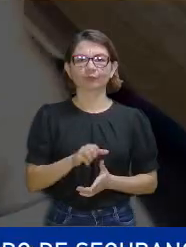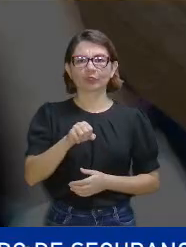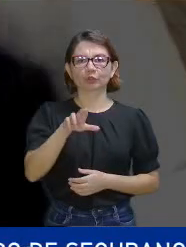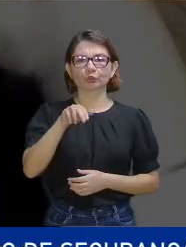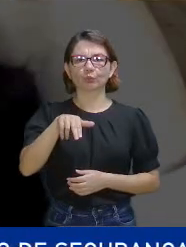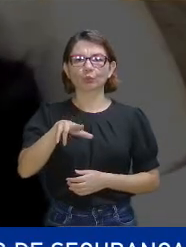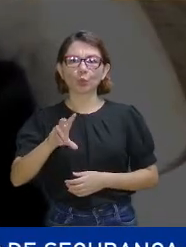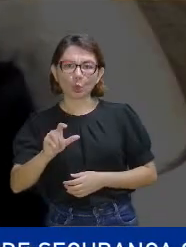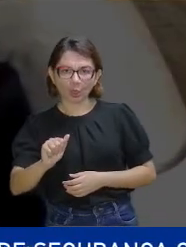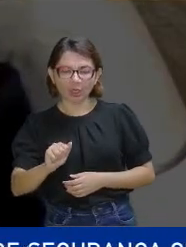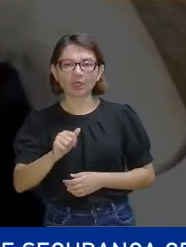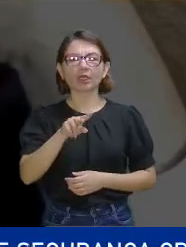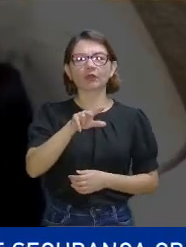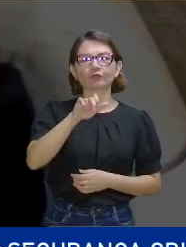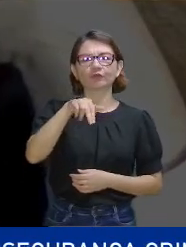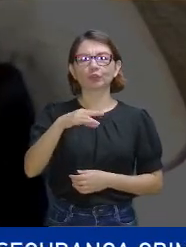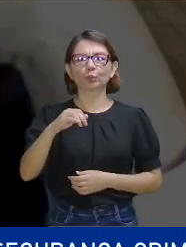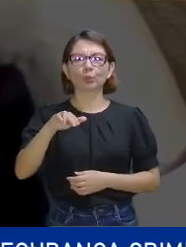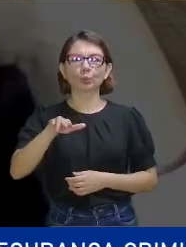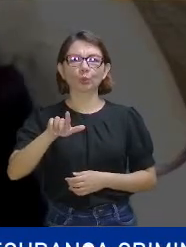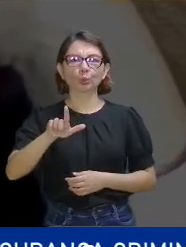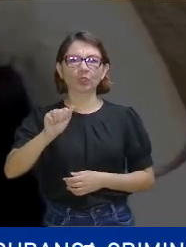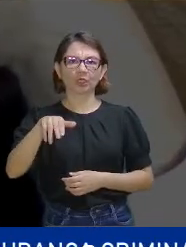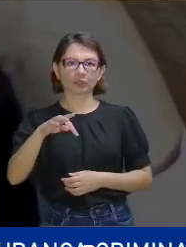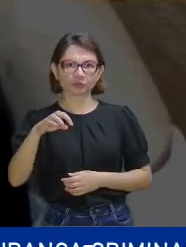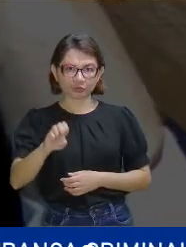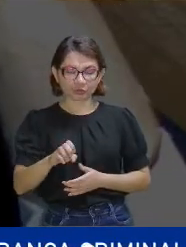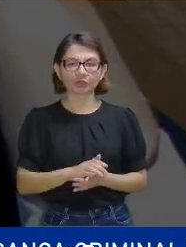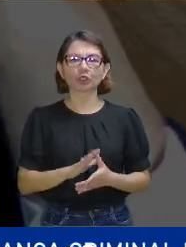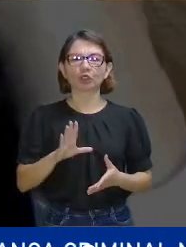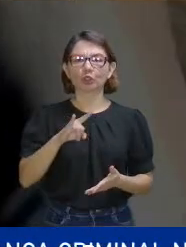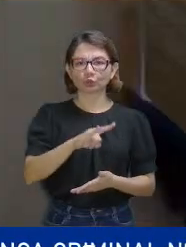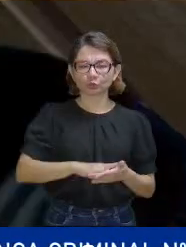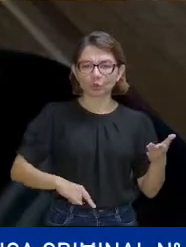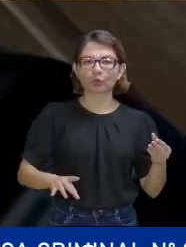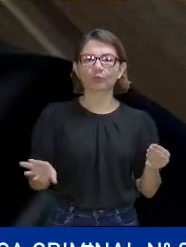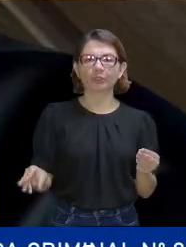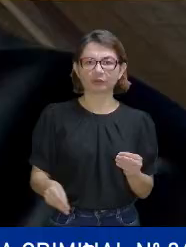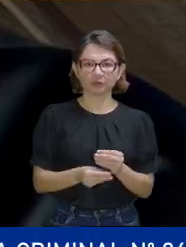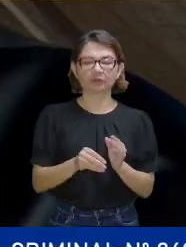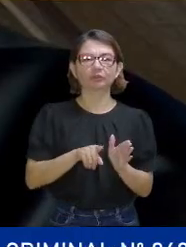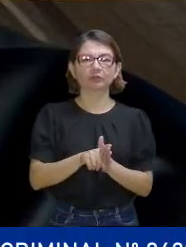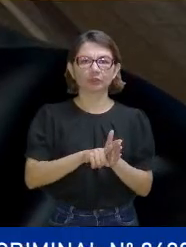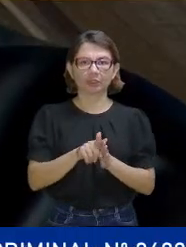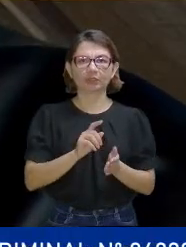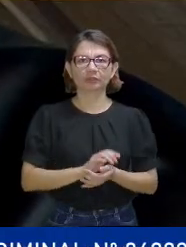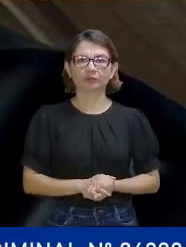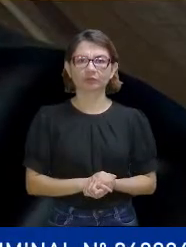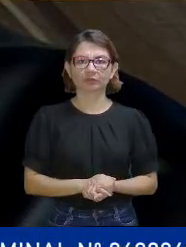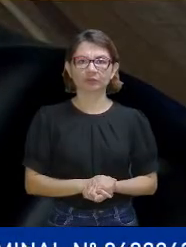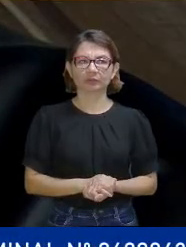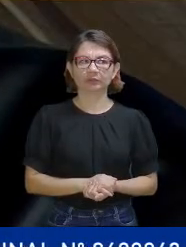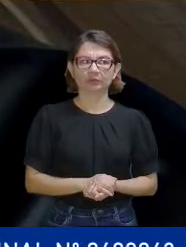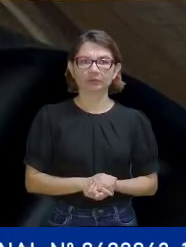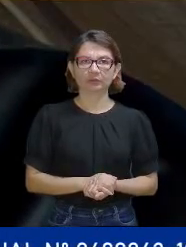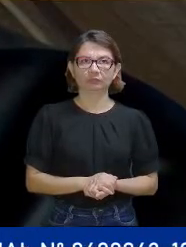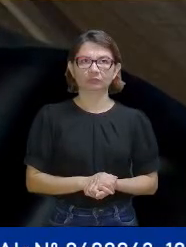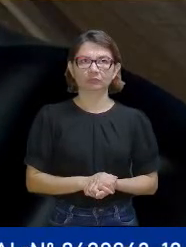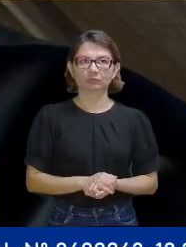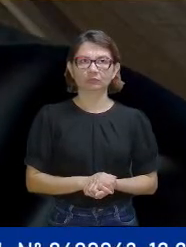dá acesso à defesa aos documentos que estejam documentados no inquérito, de tal forma que não haja no âmbito